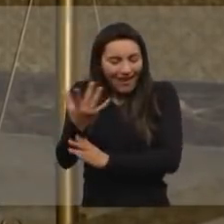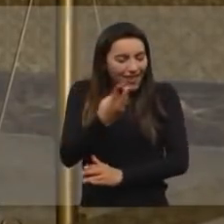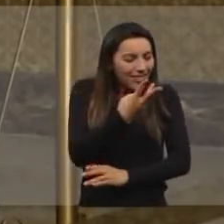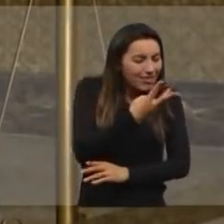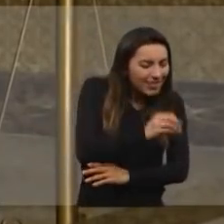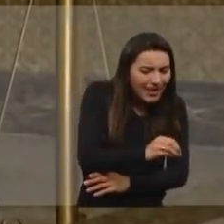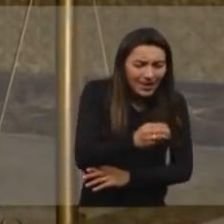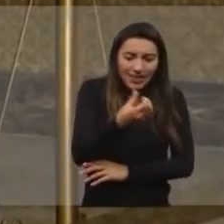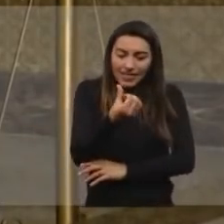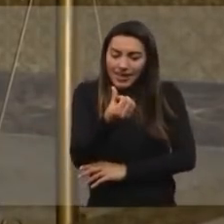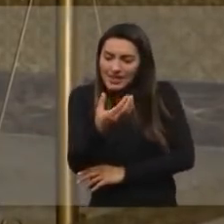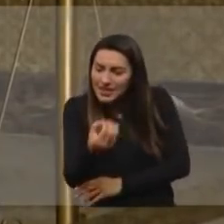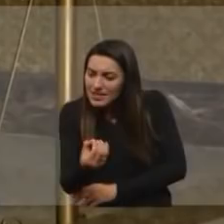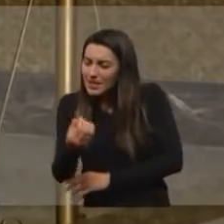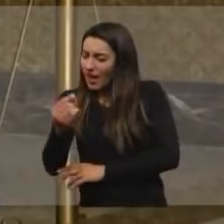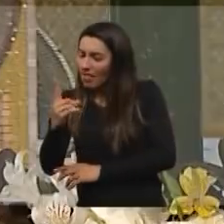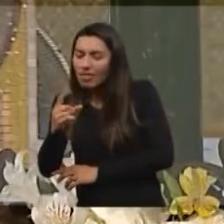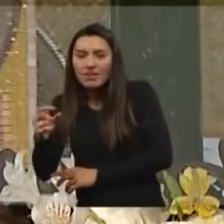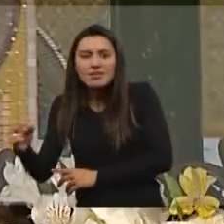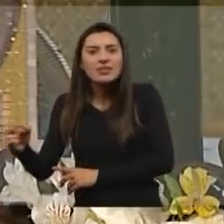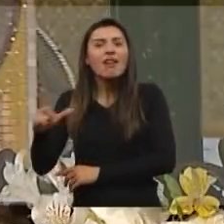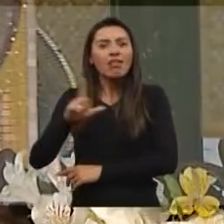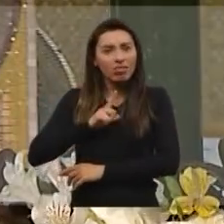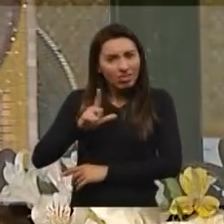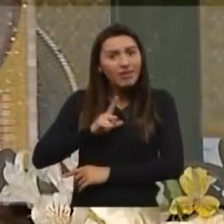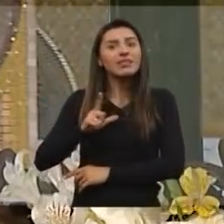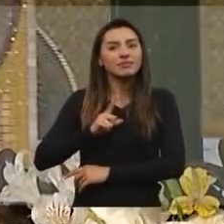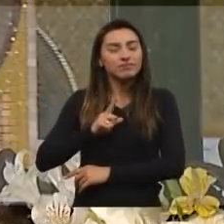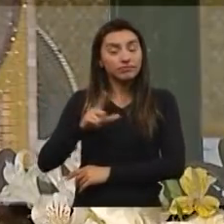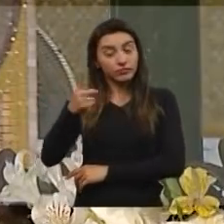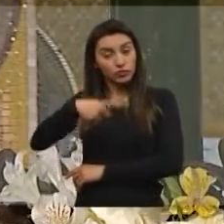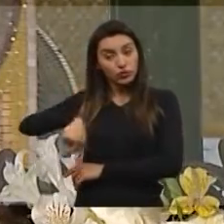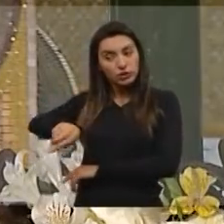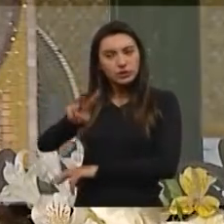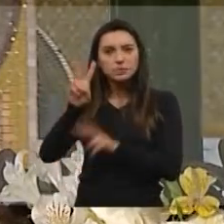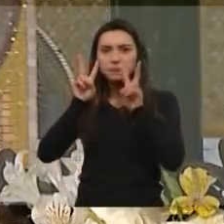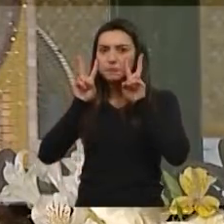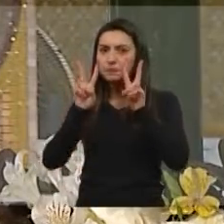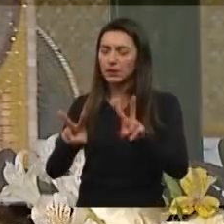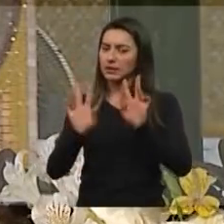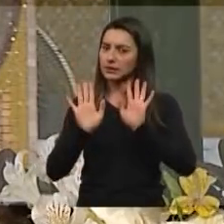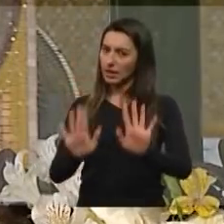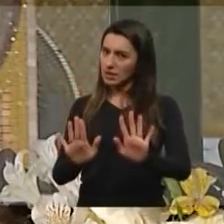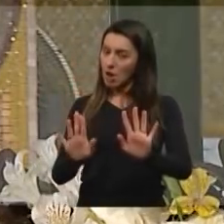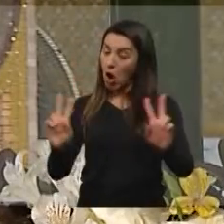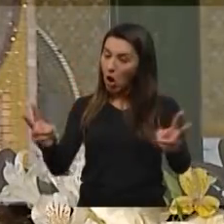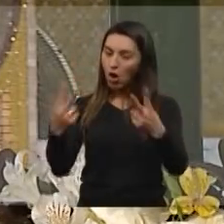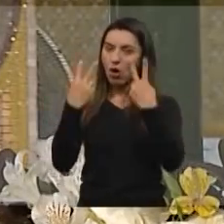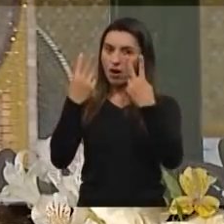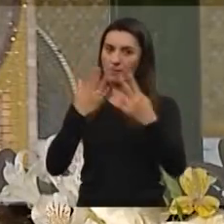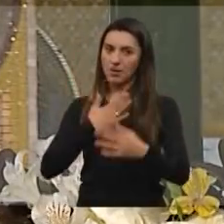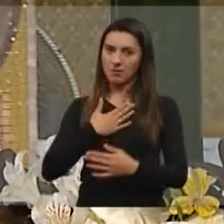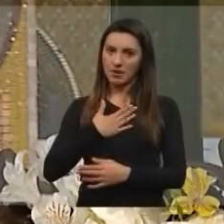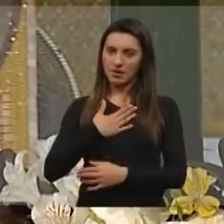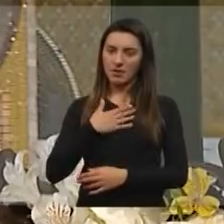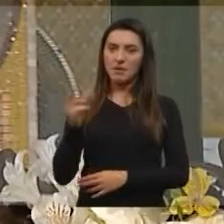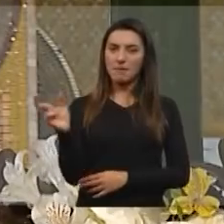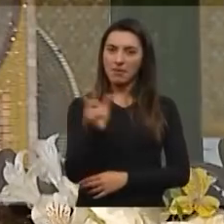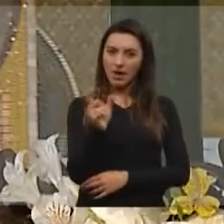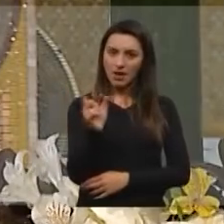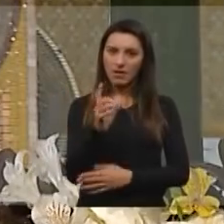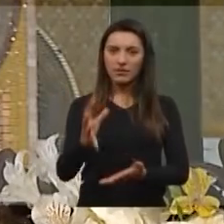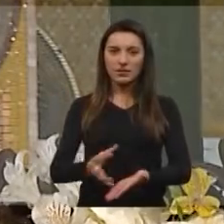frutos por semente quem tem ouvidos ouça a palavra